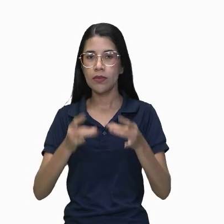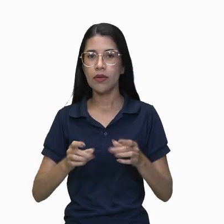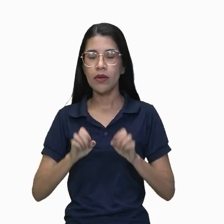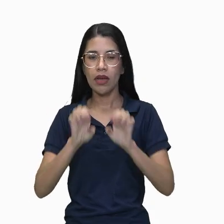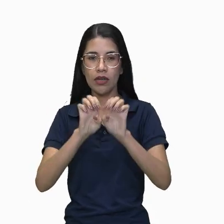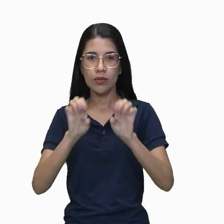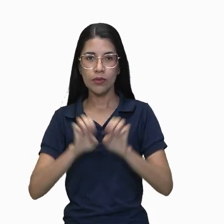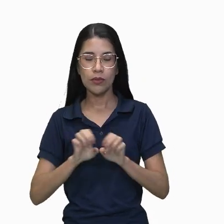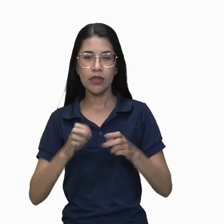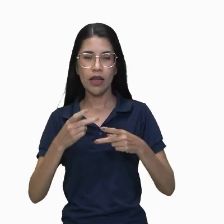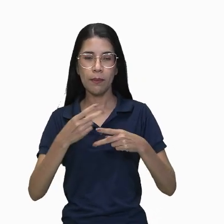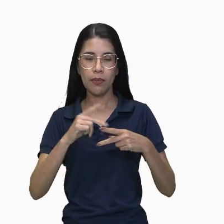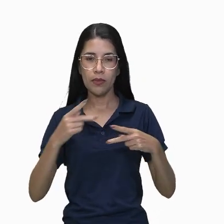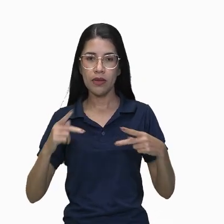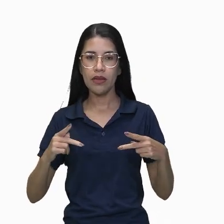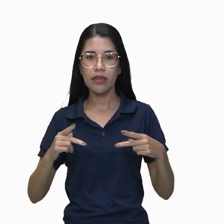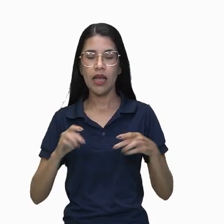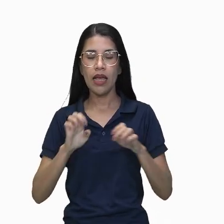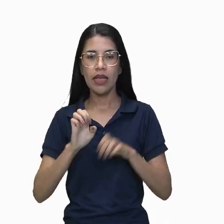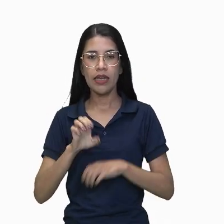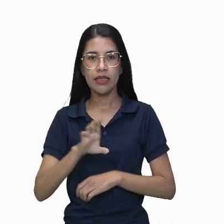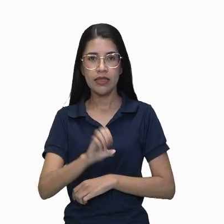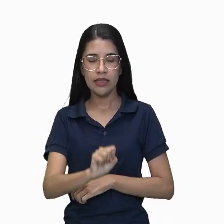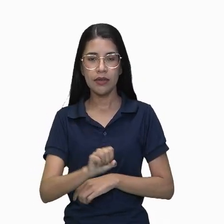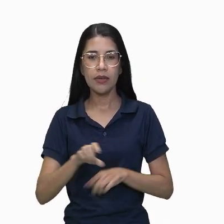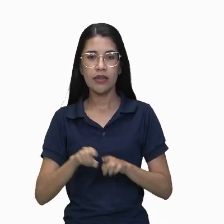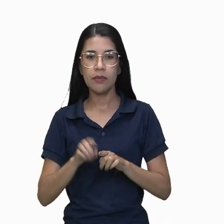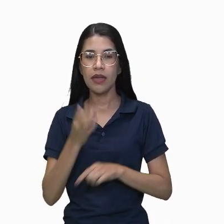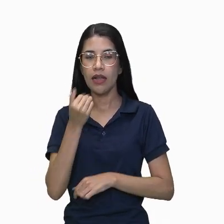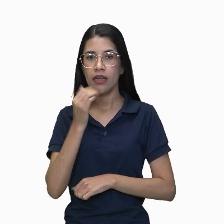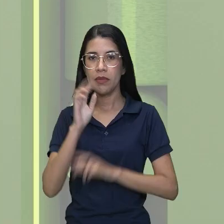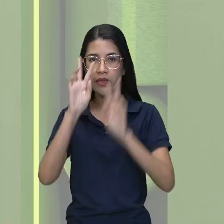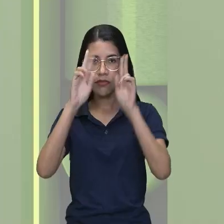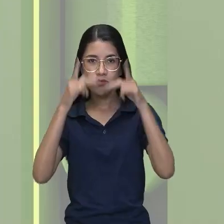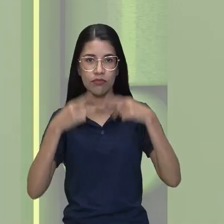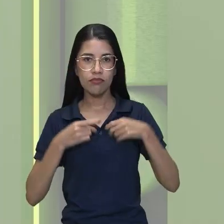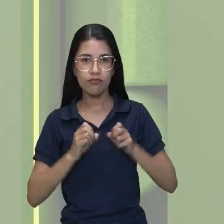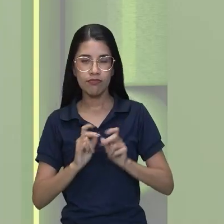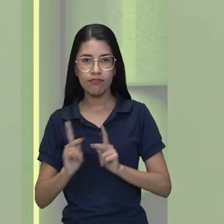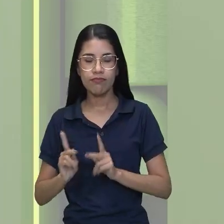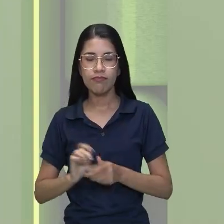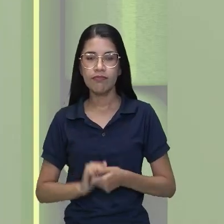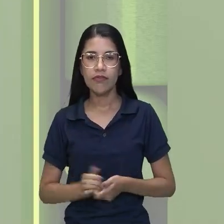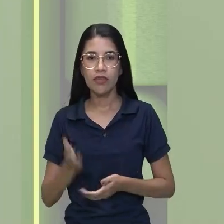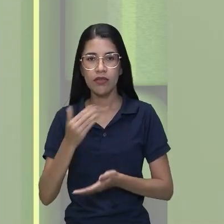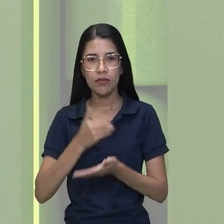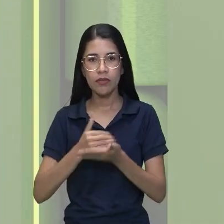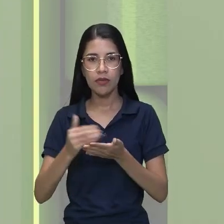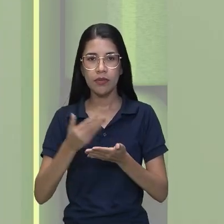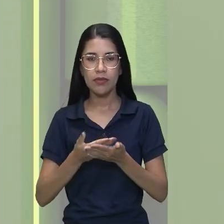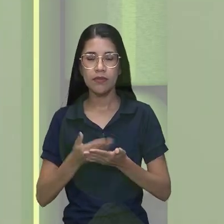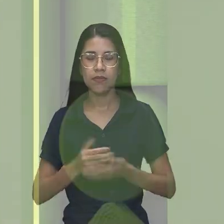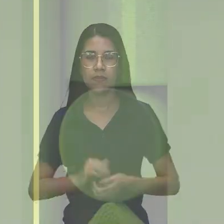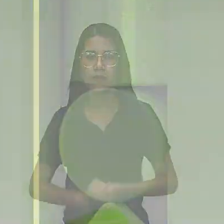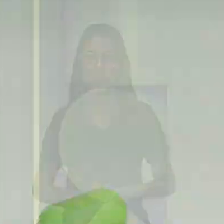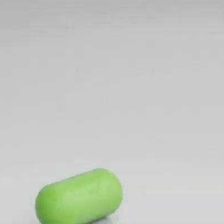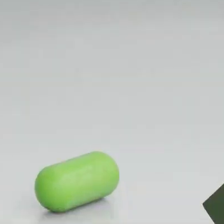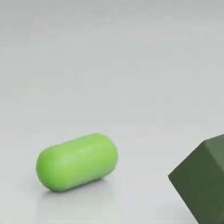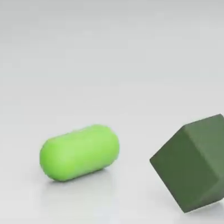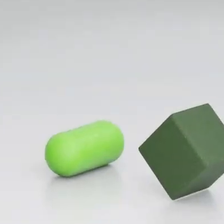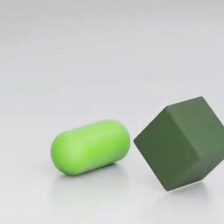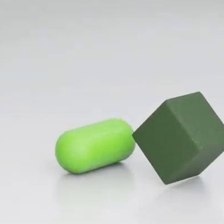das proteínas, enzimas e alimentação humana. Então vamos à nossa aula.